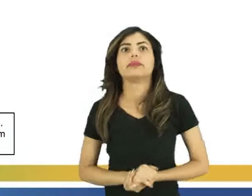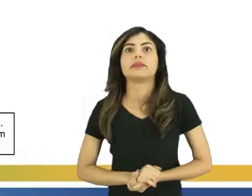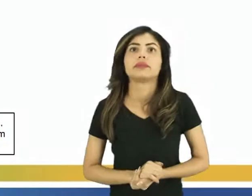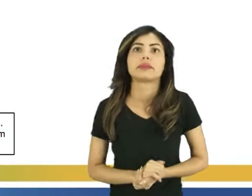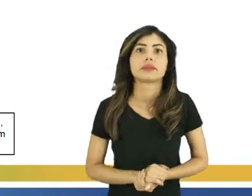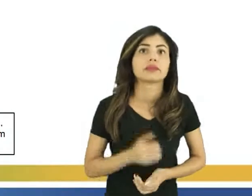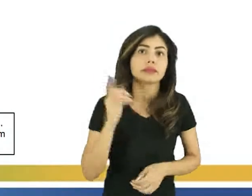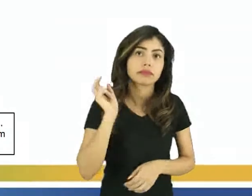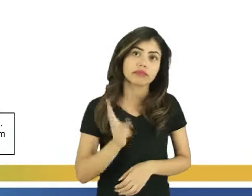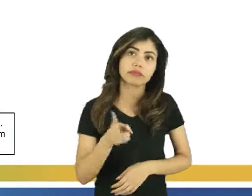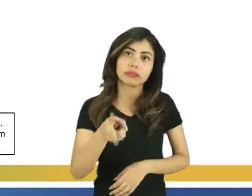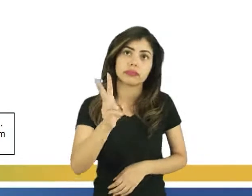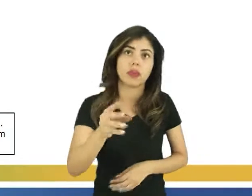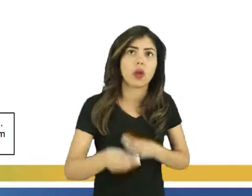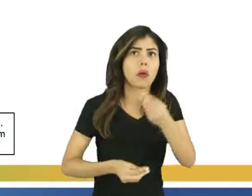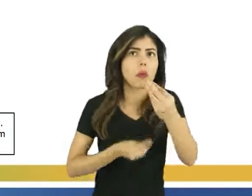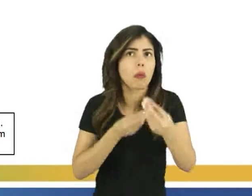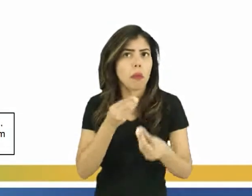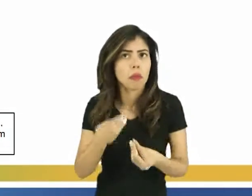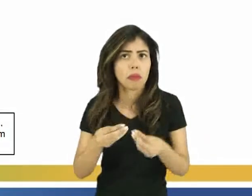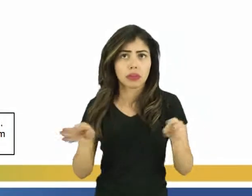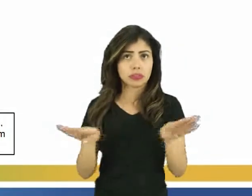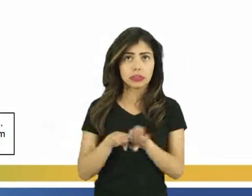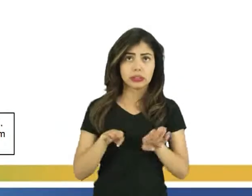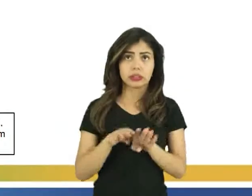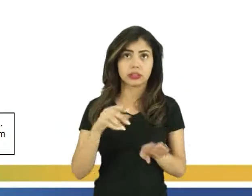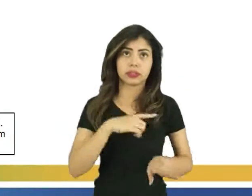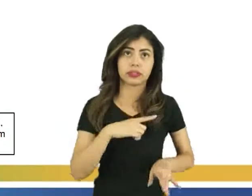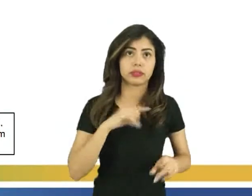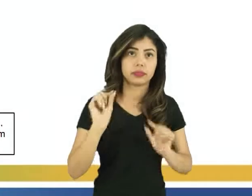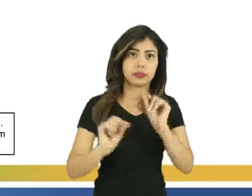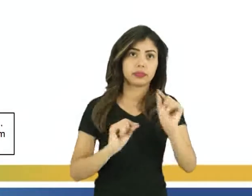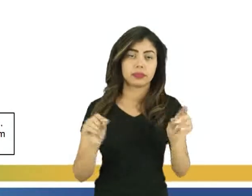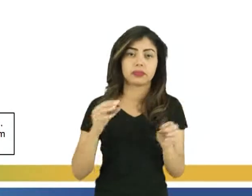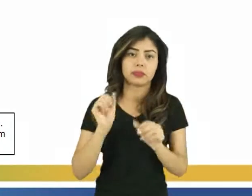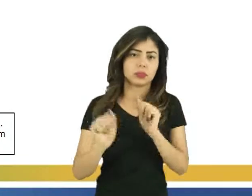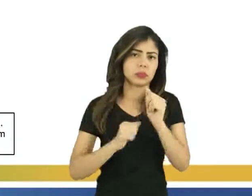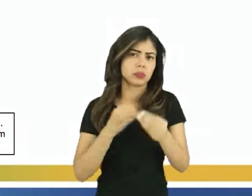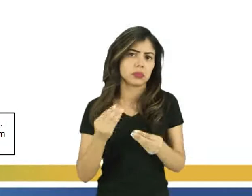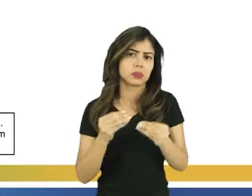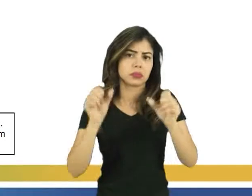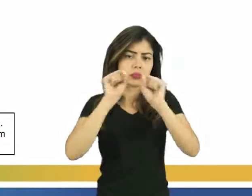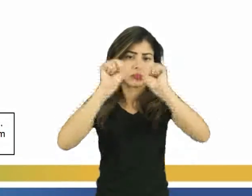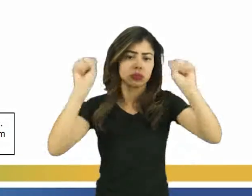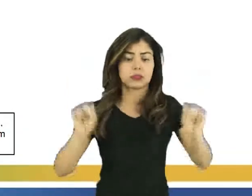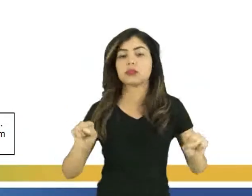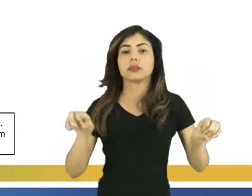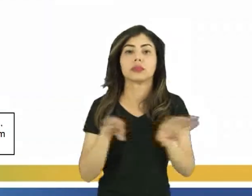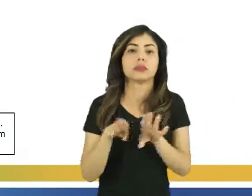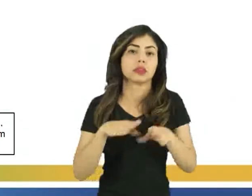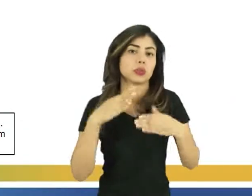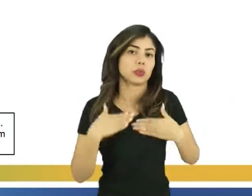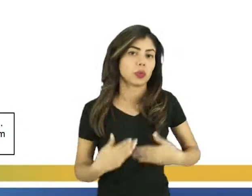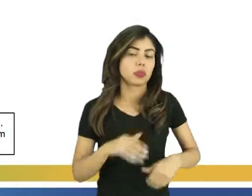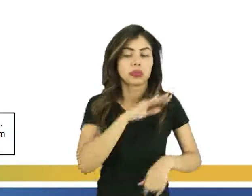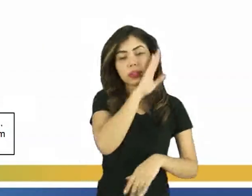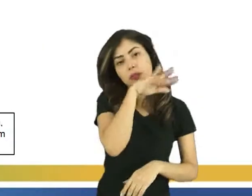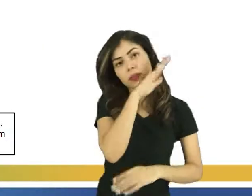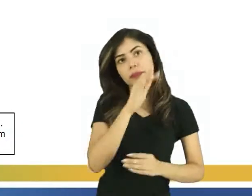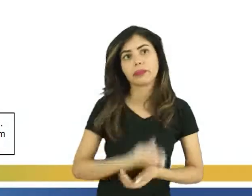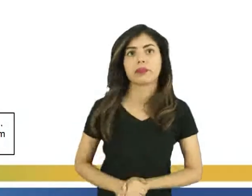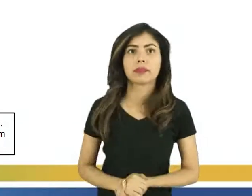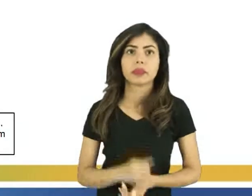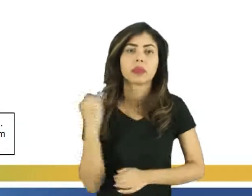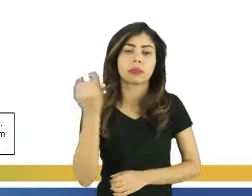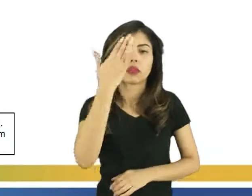E seguindo, como é que é a anatomia, né? Como é que é o corpo, como é que é a fisiologia, o funcionamento do corpo desses animais?